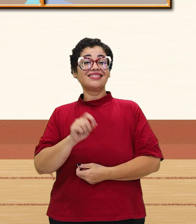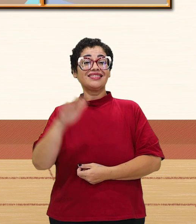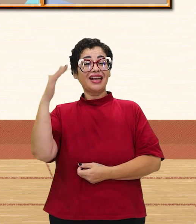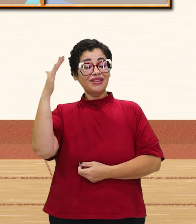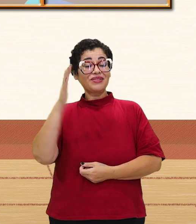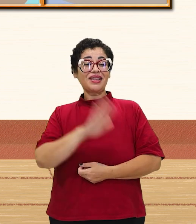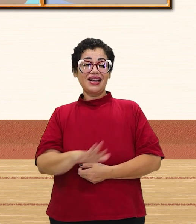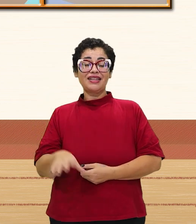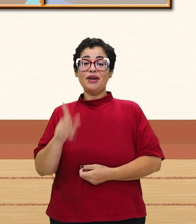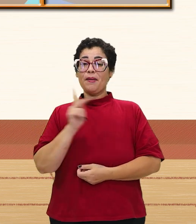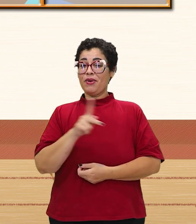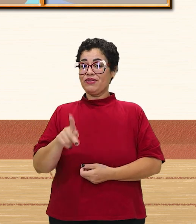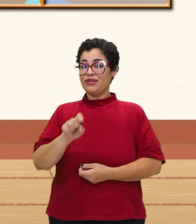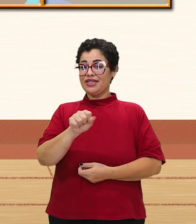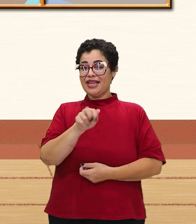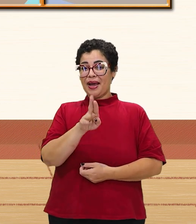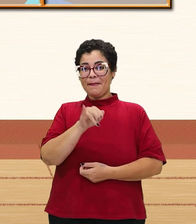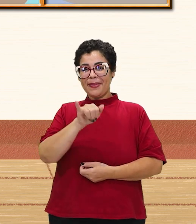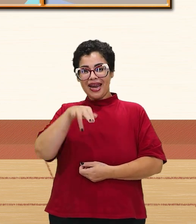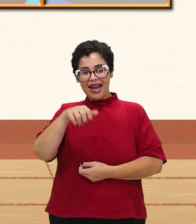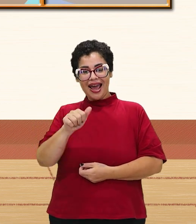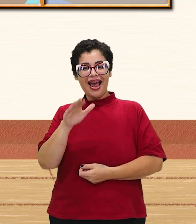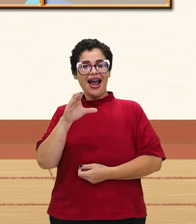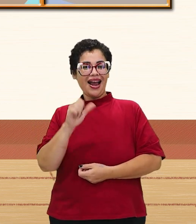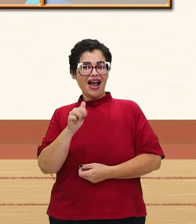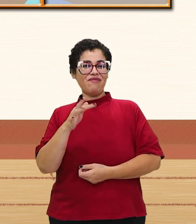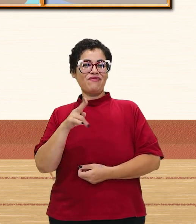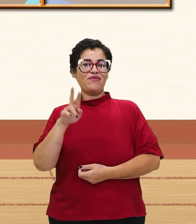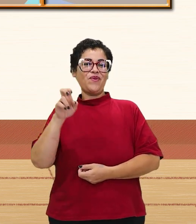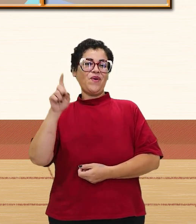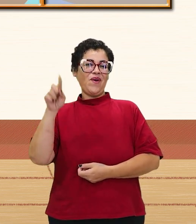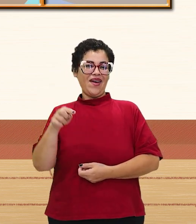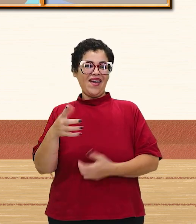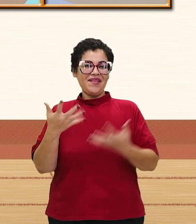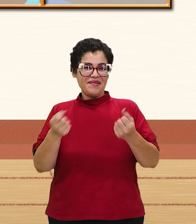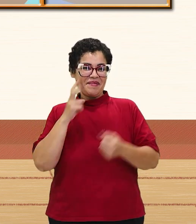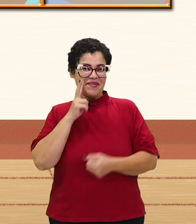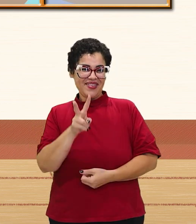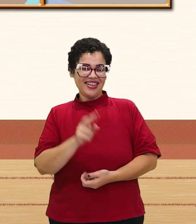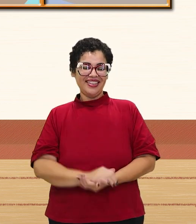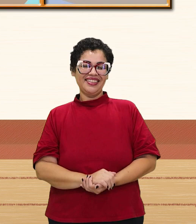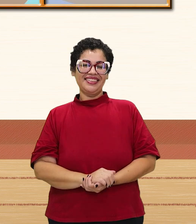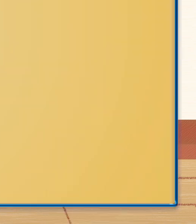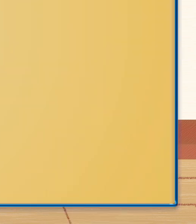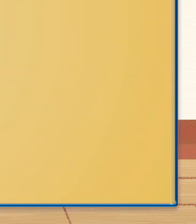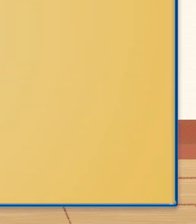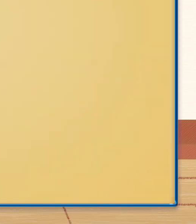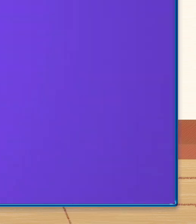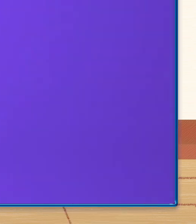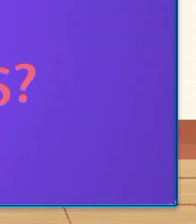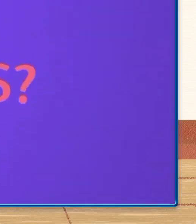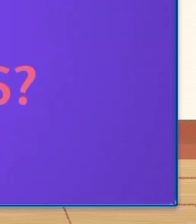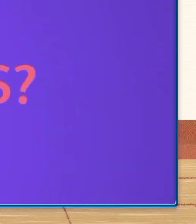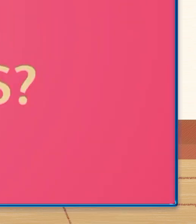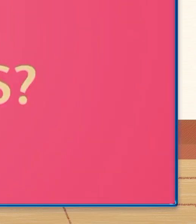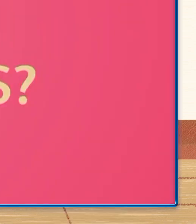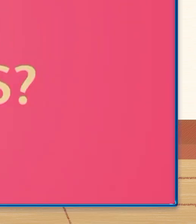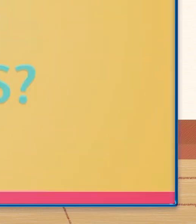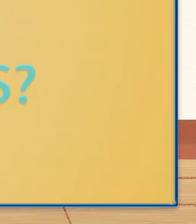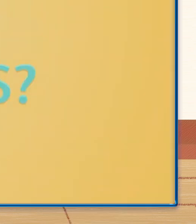quem, Beto? A professora Sabrina Cafué, com suas investigações. Vamos assistir?